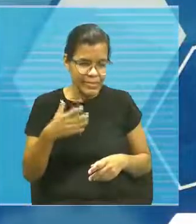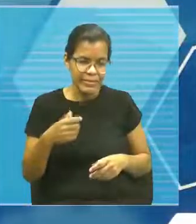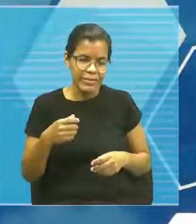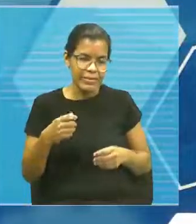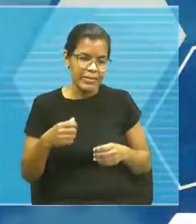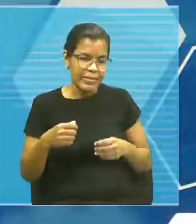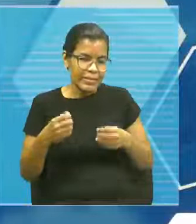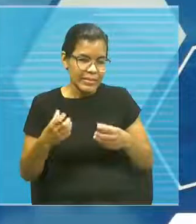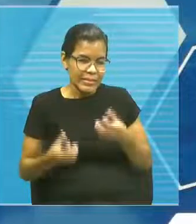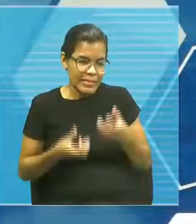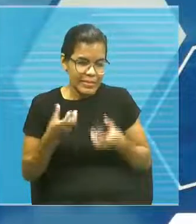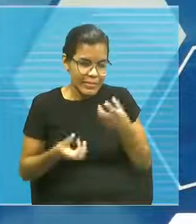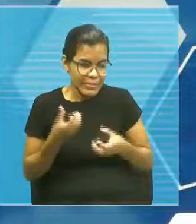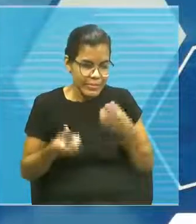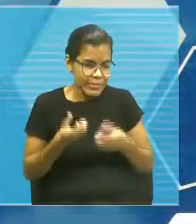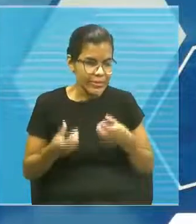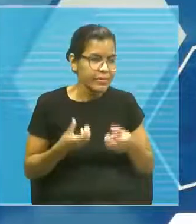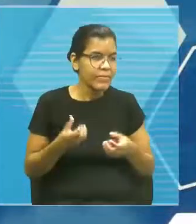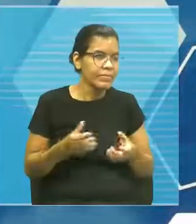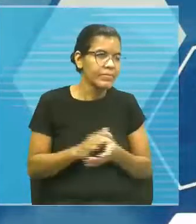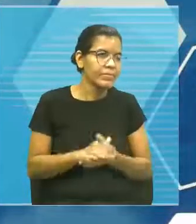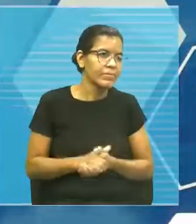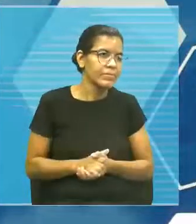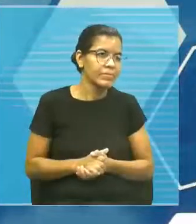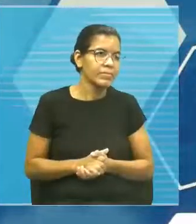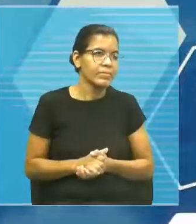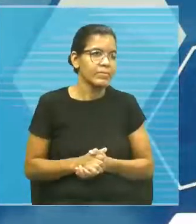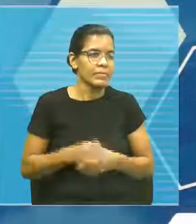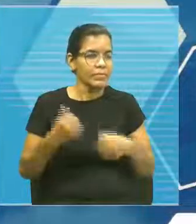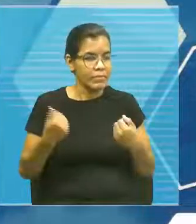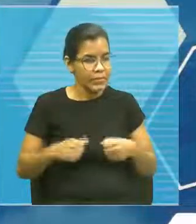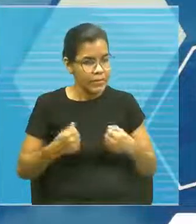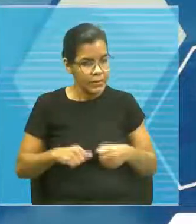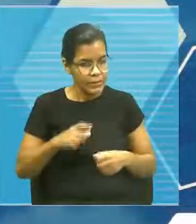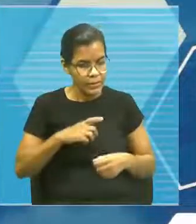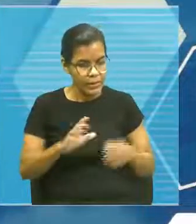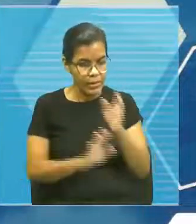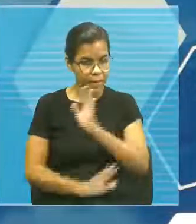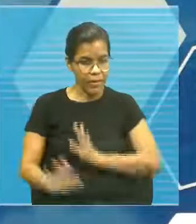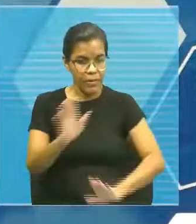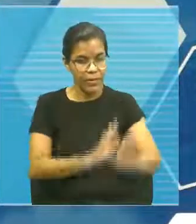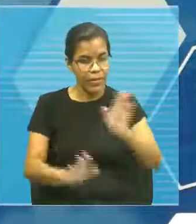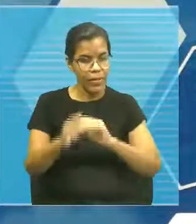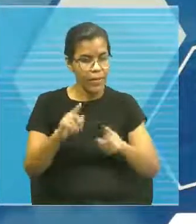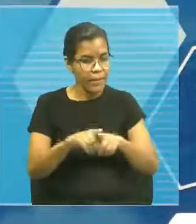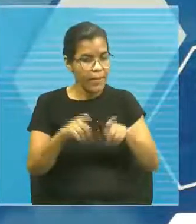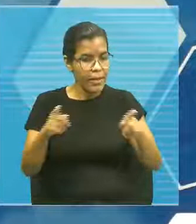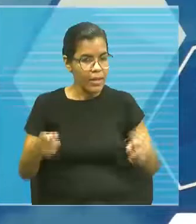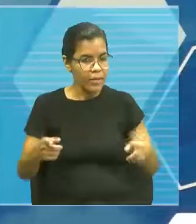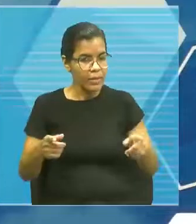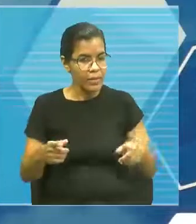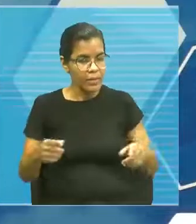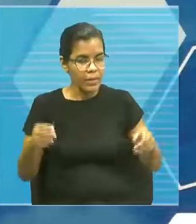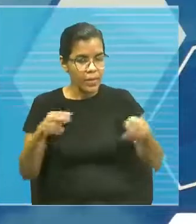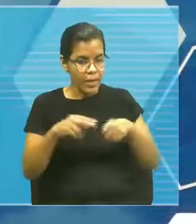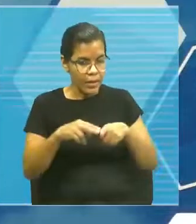quente, quente. Corre um risco muito grande. Então, a gente tem que ter muito cuidado com isso, tá? Mas quando tu tá carregando o